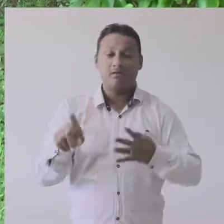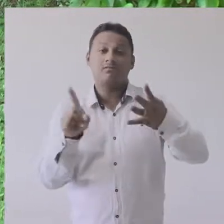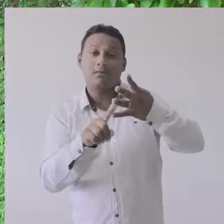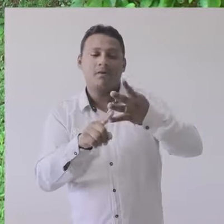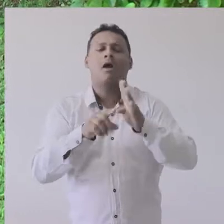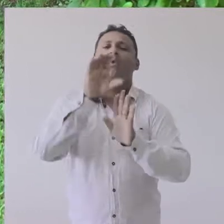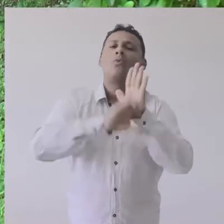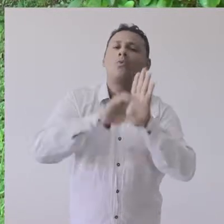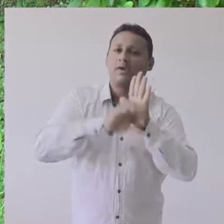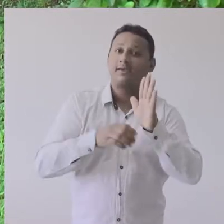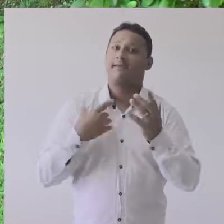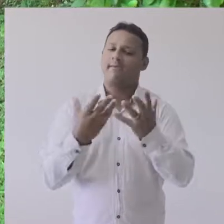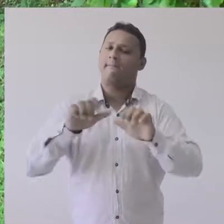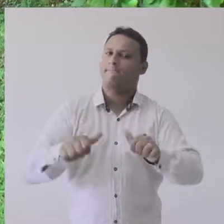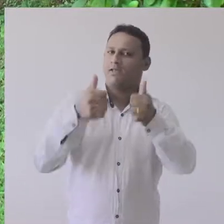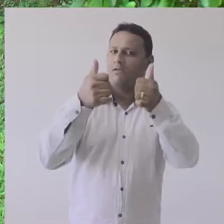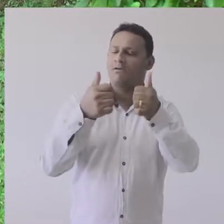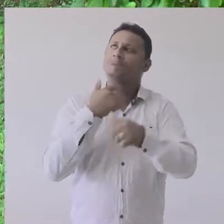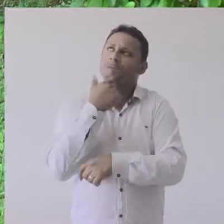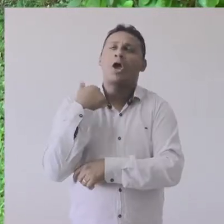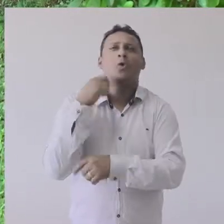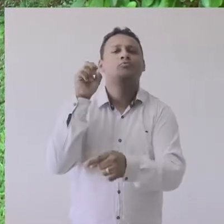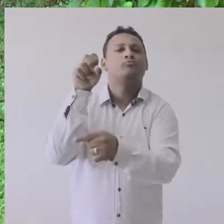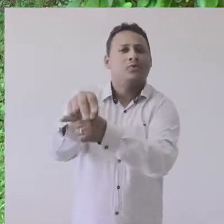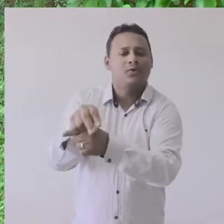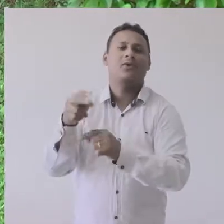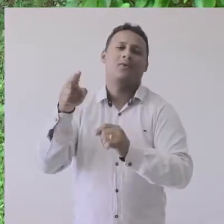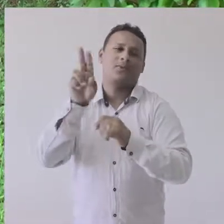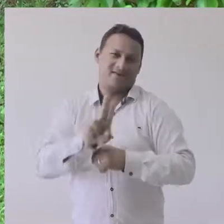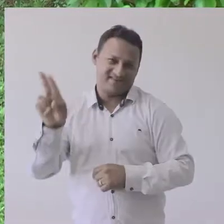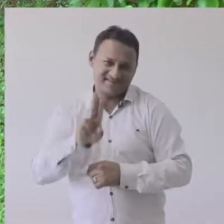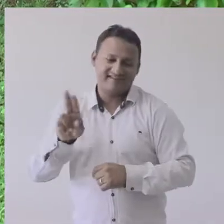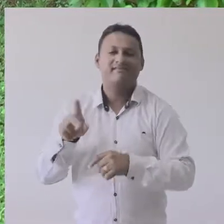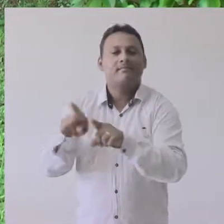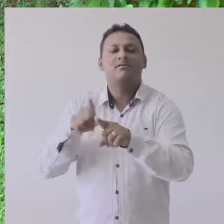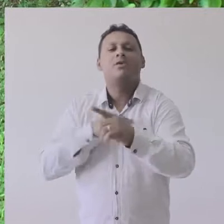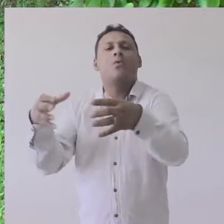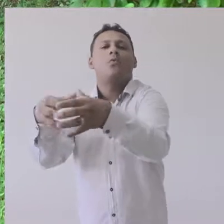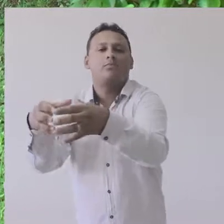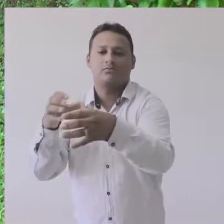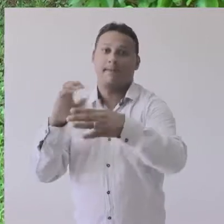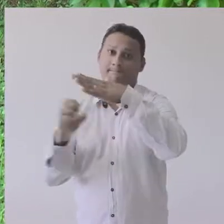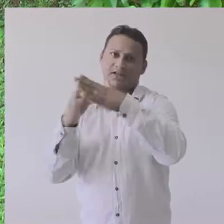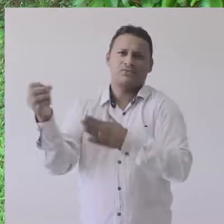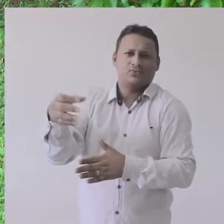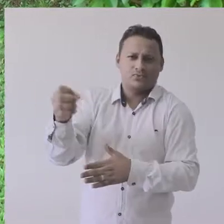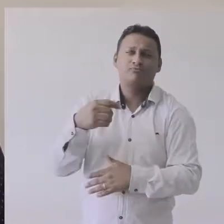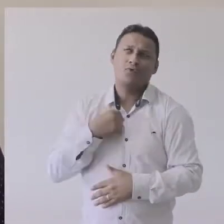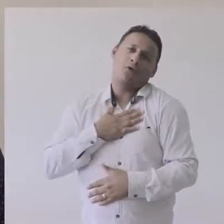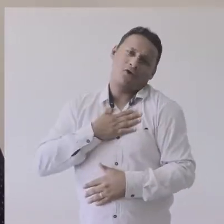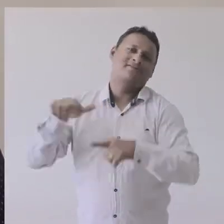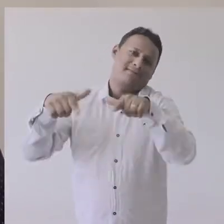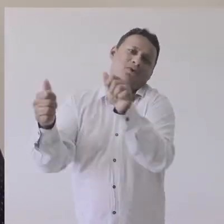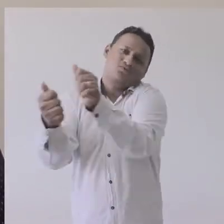também. E aí eu entrei aqui na universidade em alguns grupos, uma empresa júnior que eu faço parte e eu gosto muito de trabalhar lá.